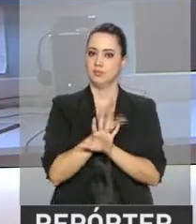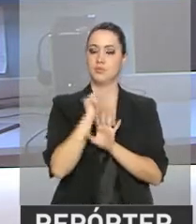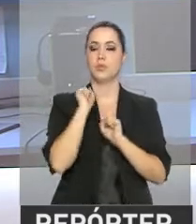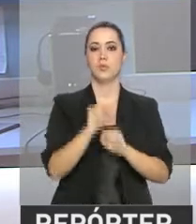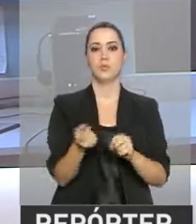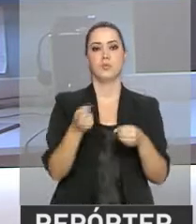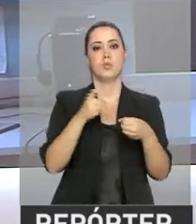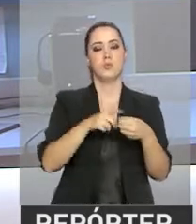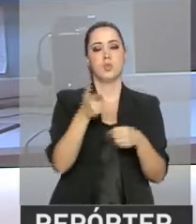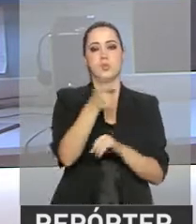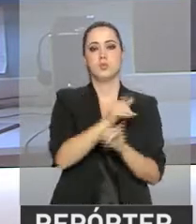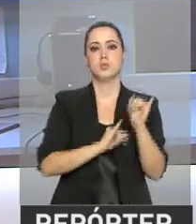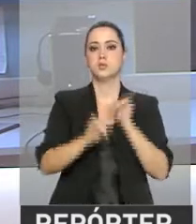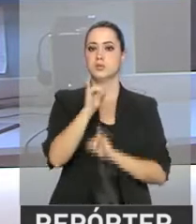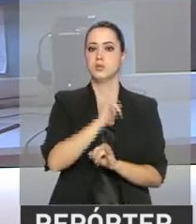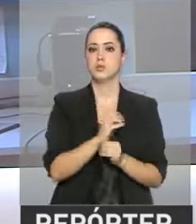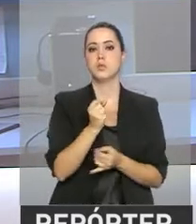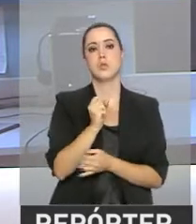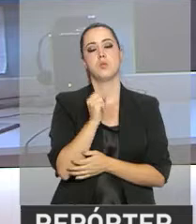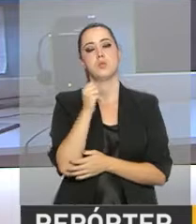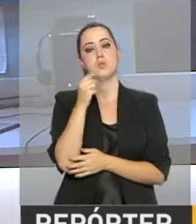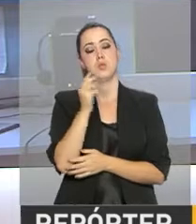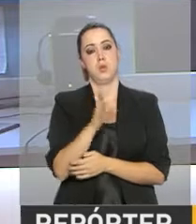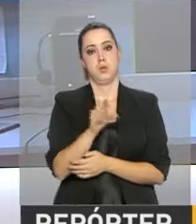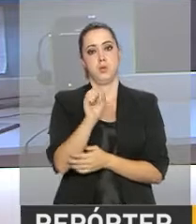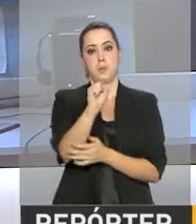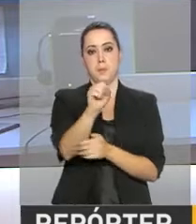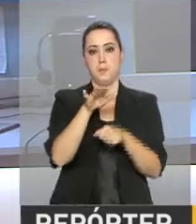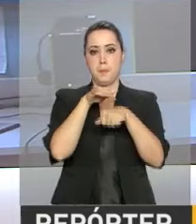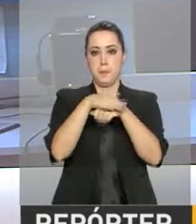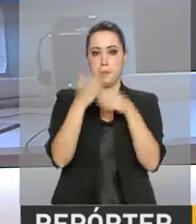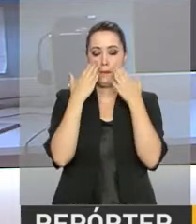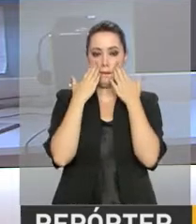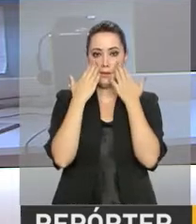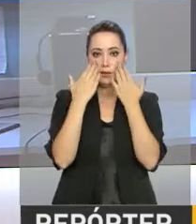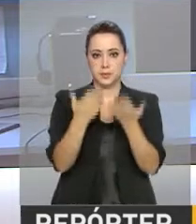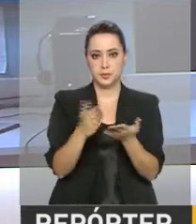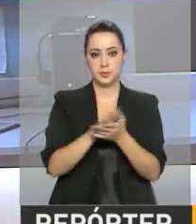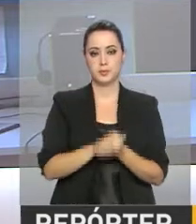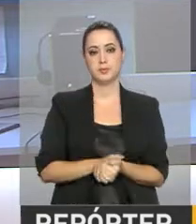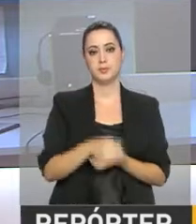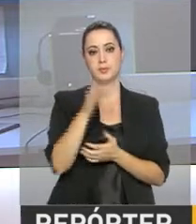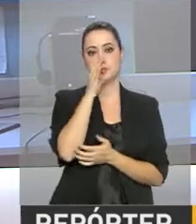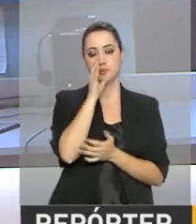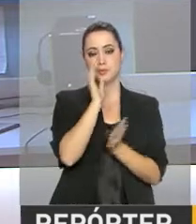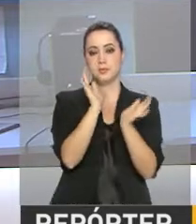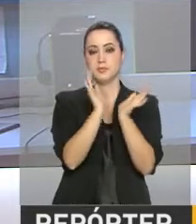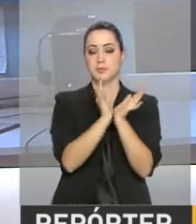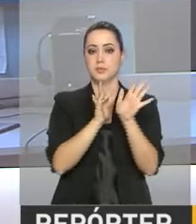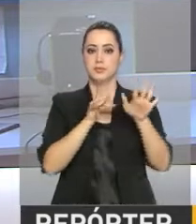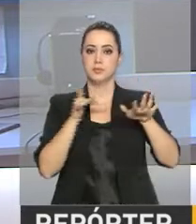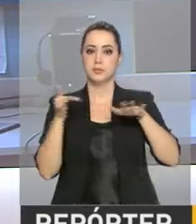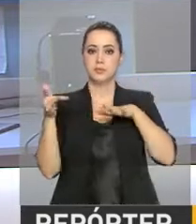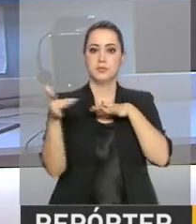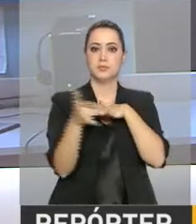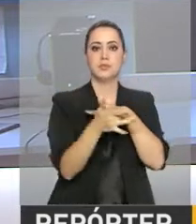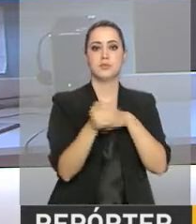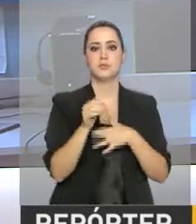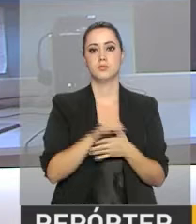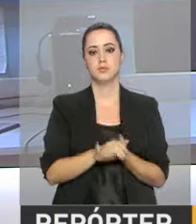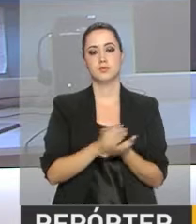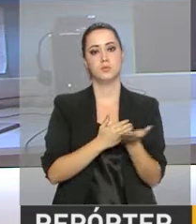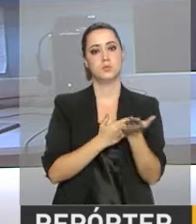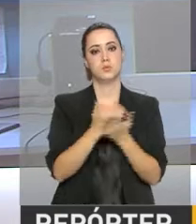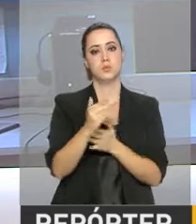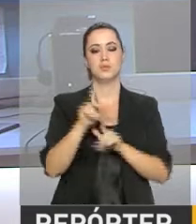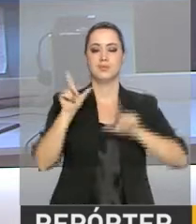podemos voltar a qualquer momento com outras notícias ou daqui a pouquinho às oito da noite na próxima edição acompanhe as novidades também pelas nossas redes